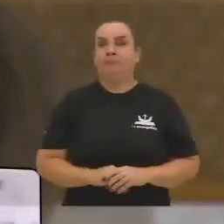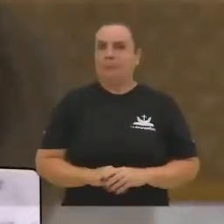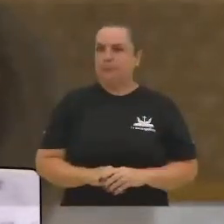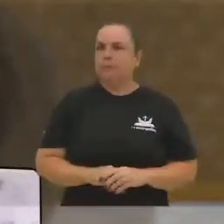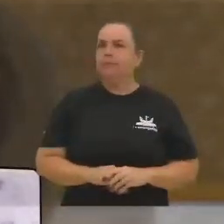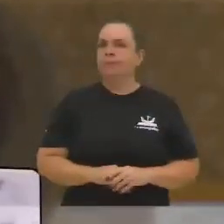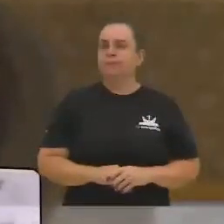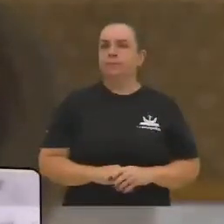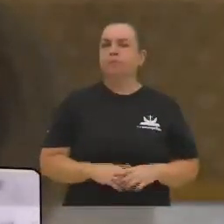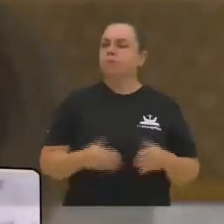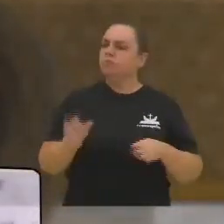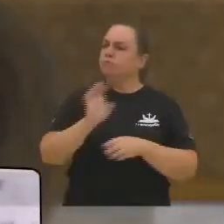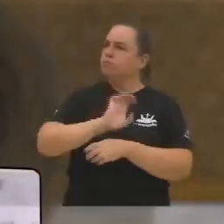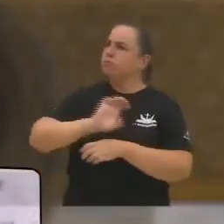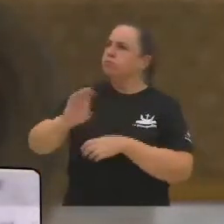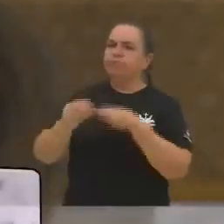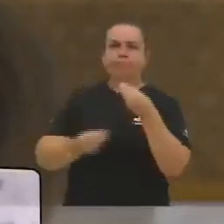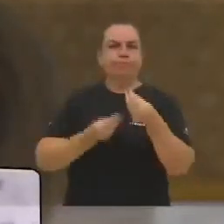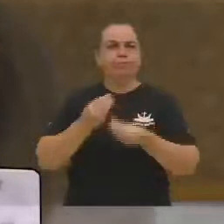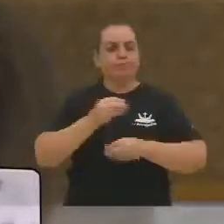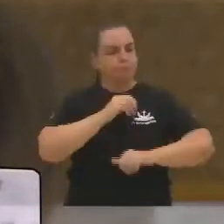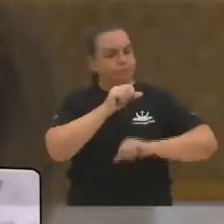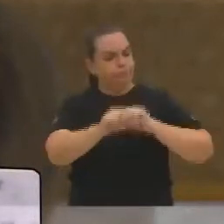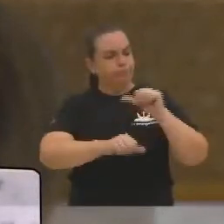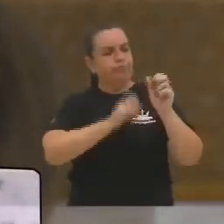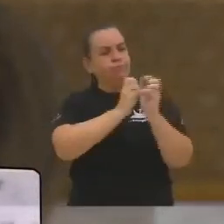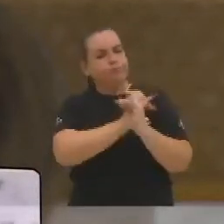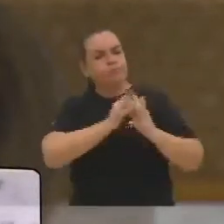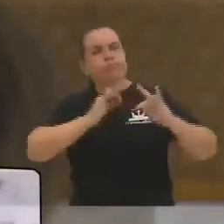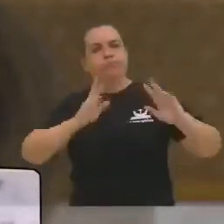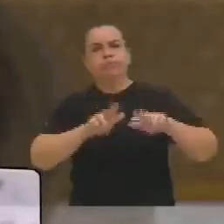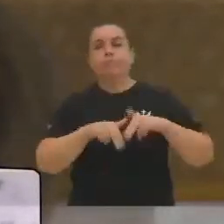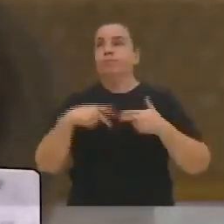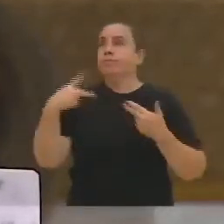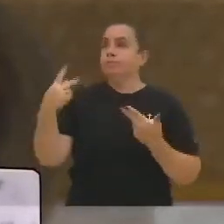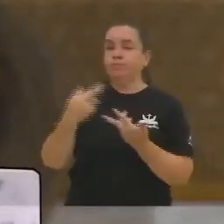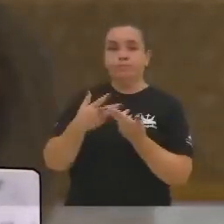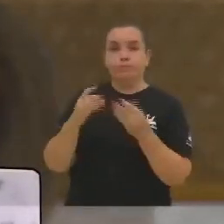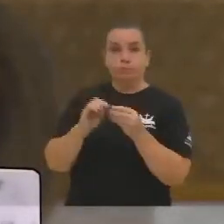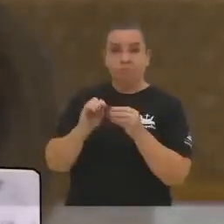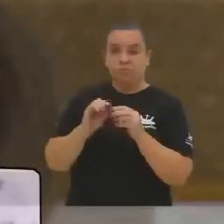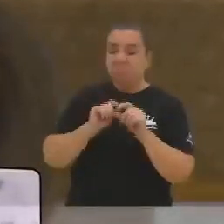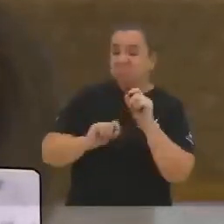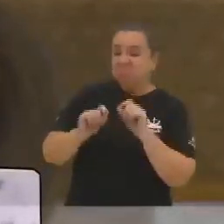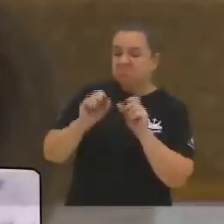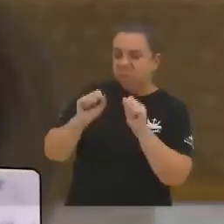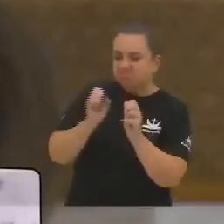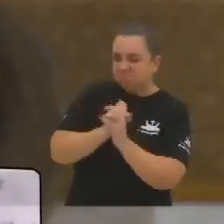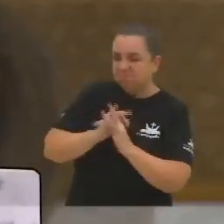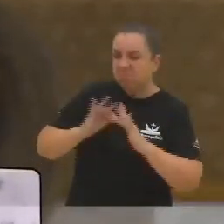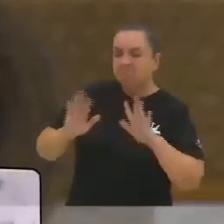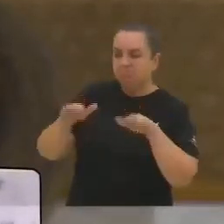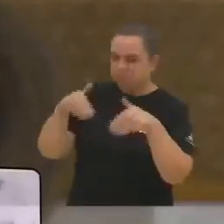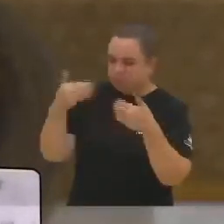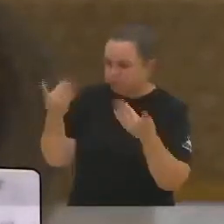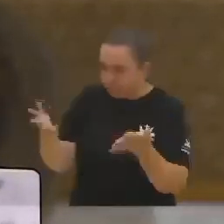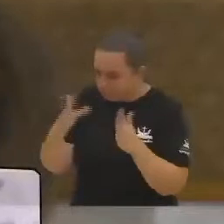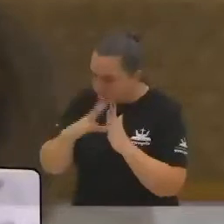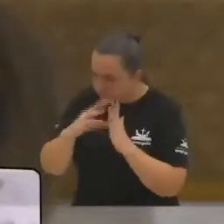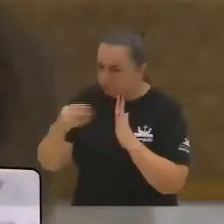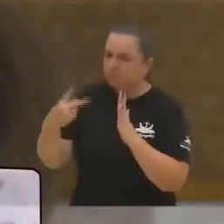Ó Elias, como te tornastes glorioso por teus prodígios? Quem poderia gloriar-se de ser semelhante a